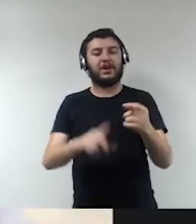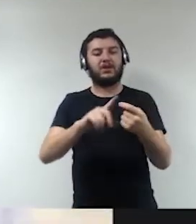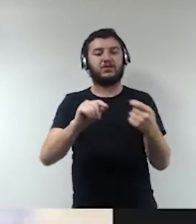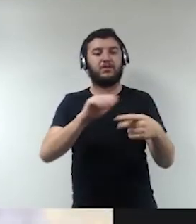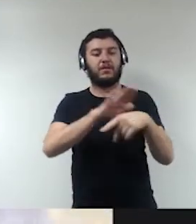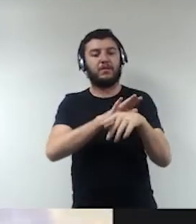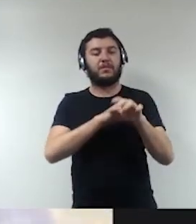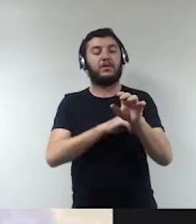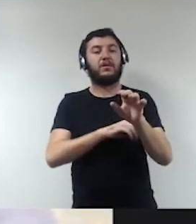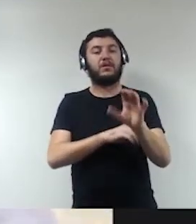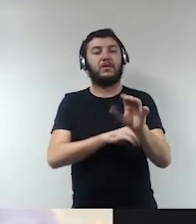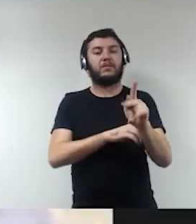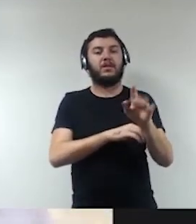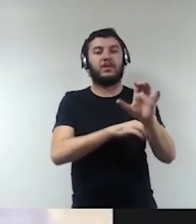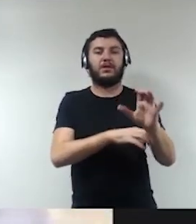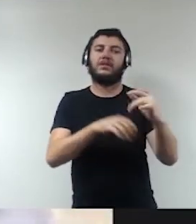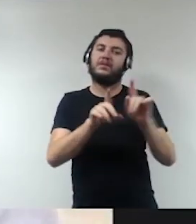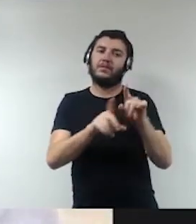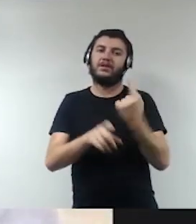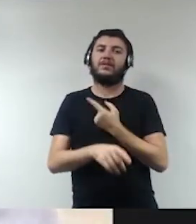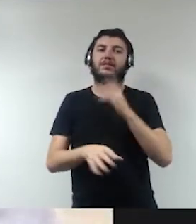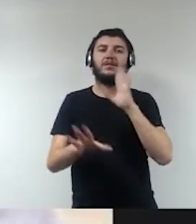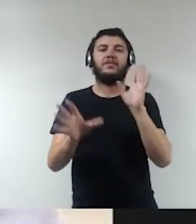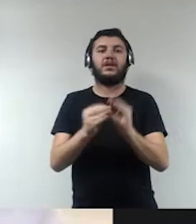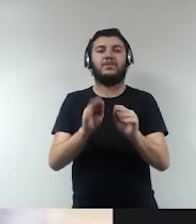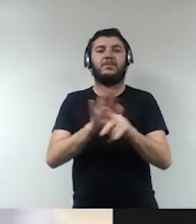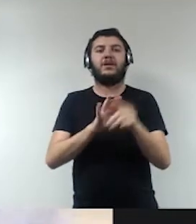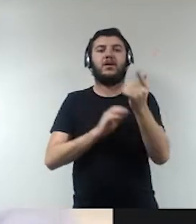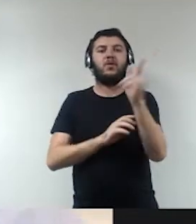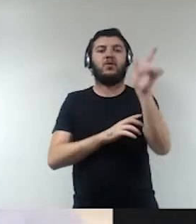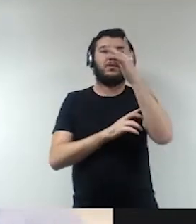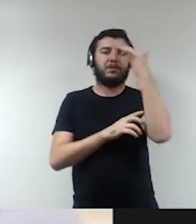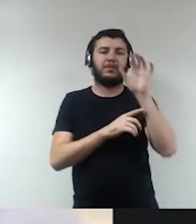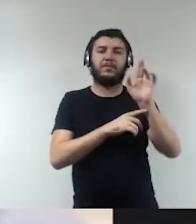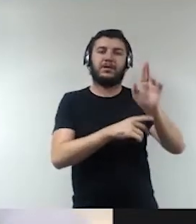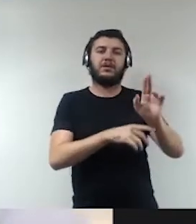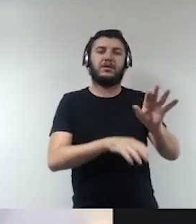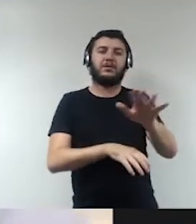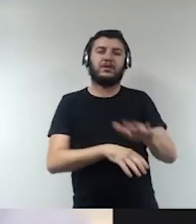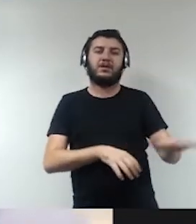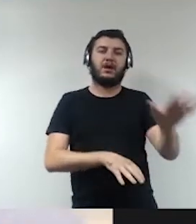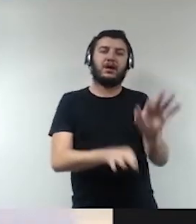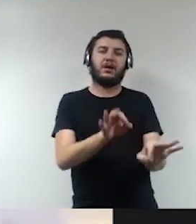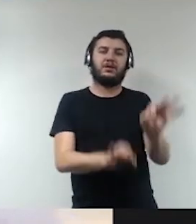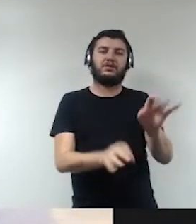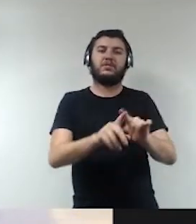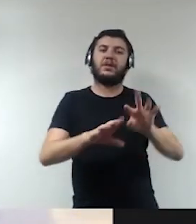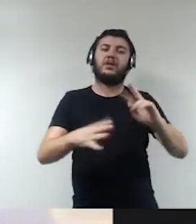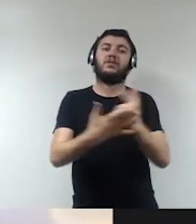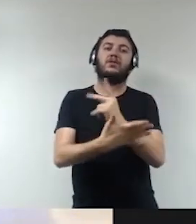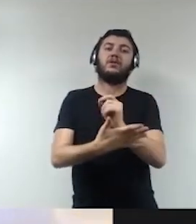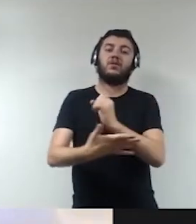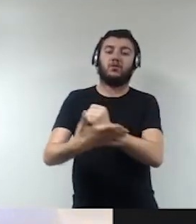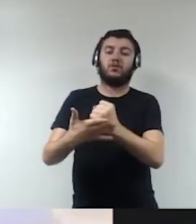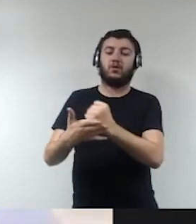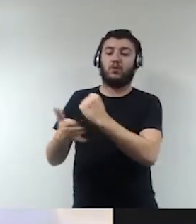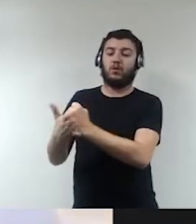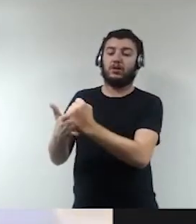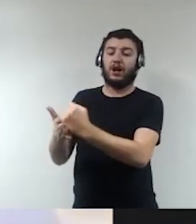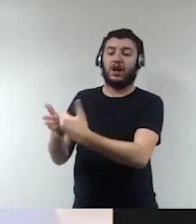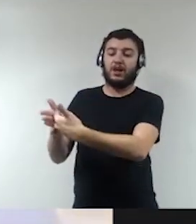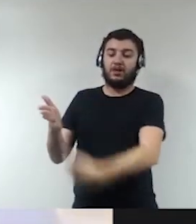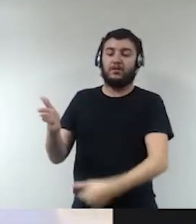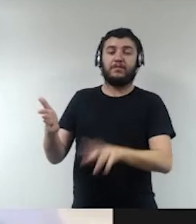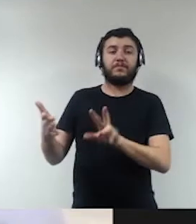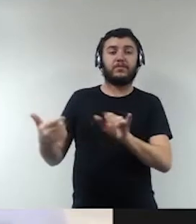processual, na verdade, é uma outra figura jurídica. Então, enquanto contrato que é, ele expressa a vontade das partes, com uma